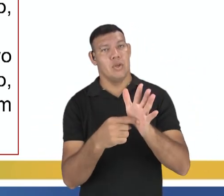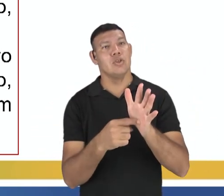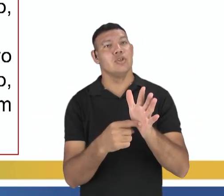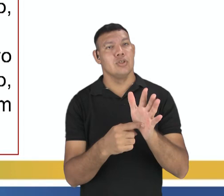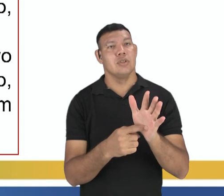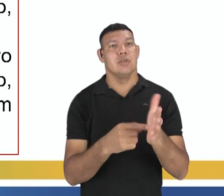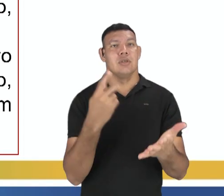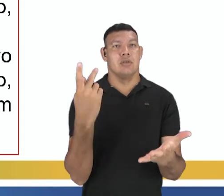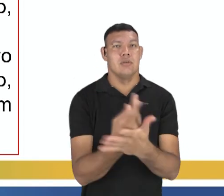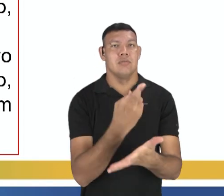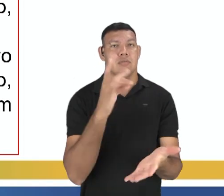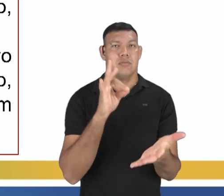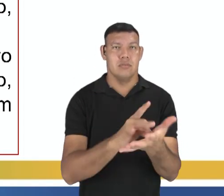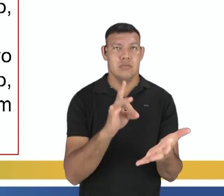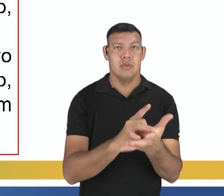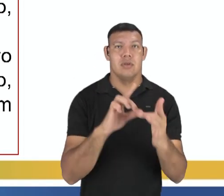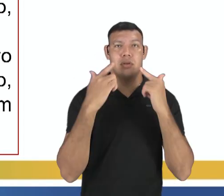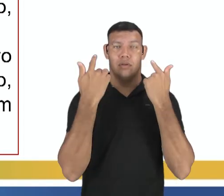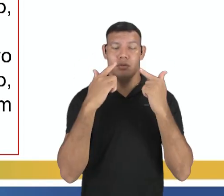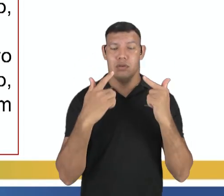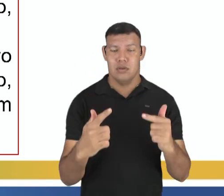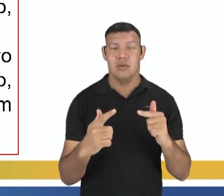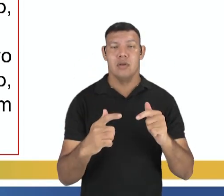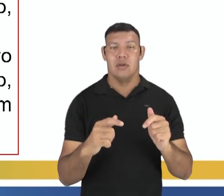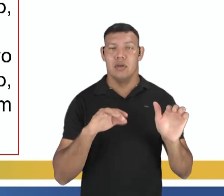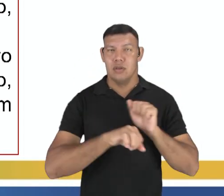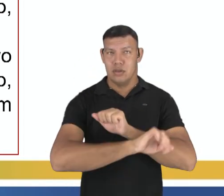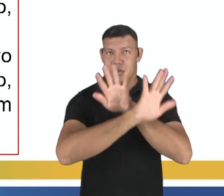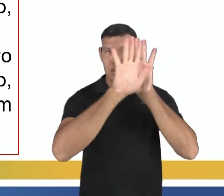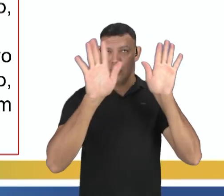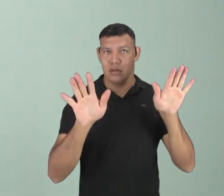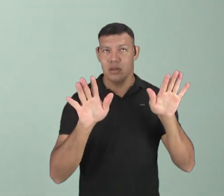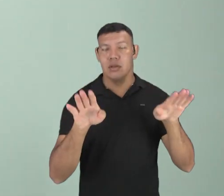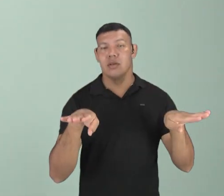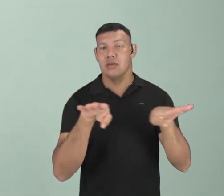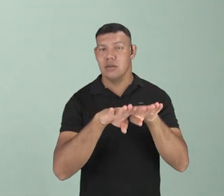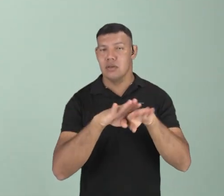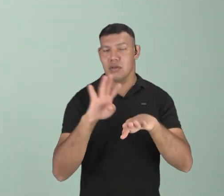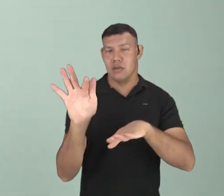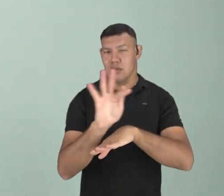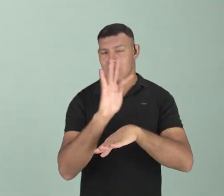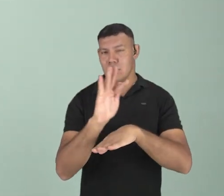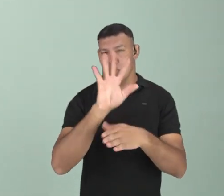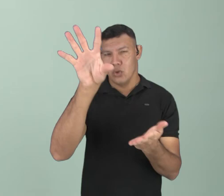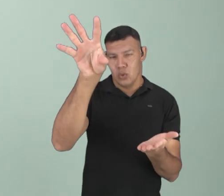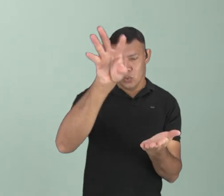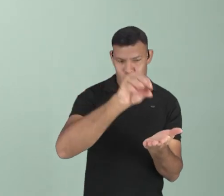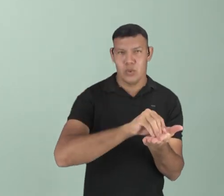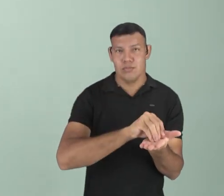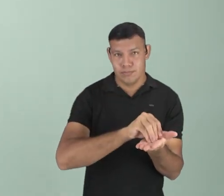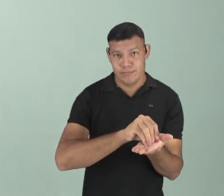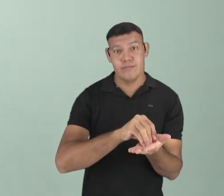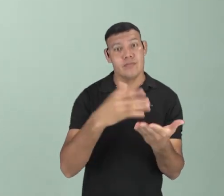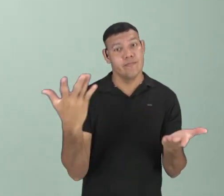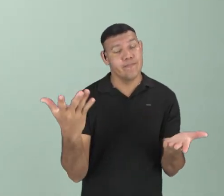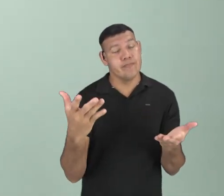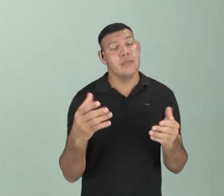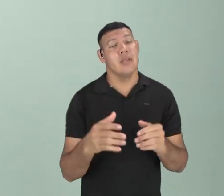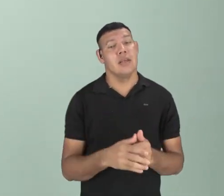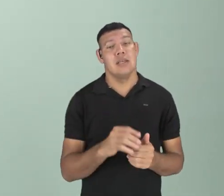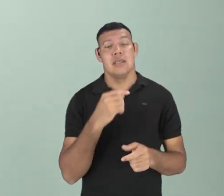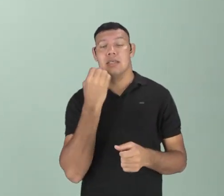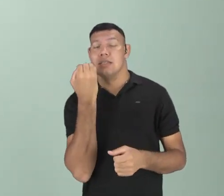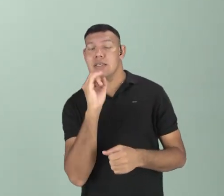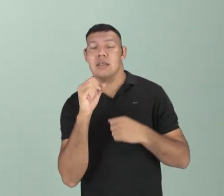cuja linguagem é clara e formal. Beleza? Copiaram aí? No mais, se vocês